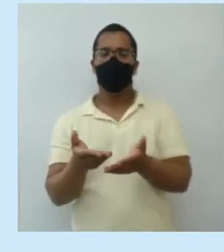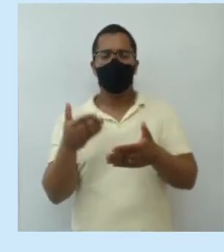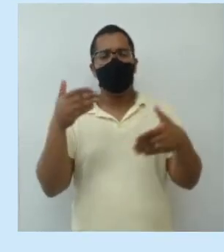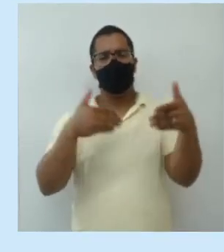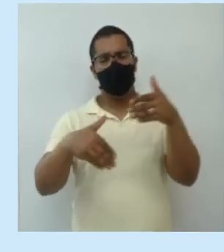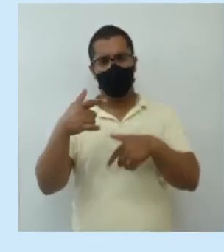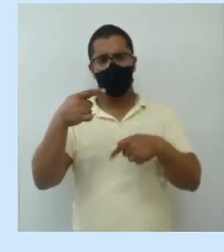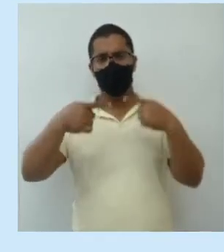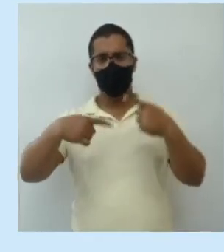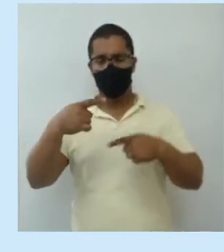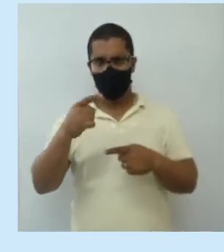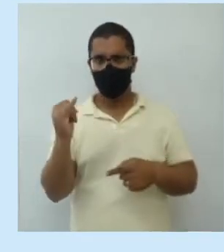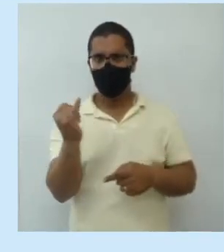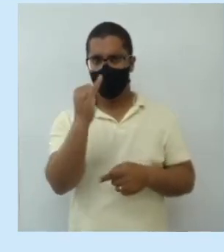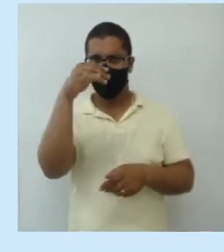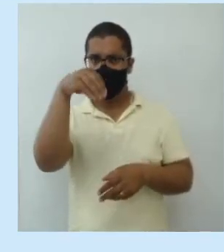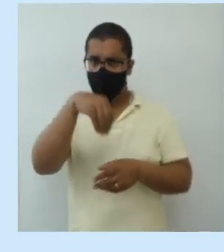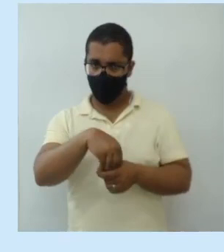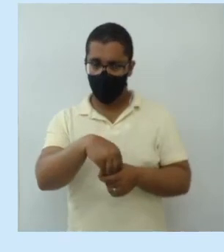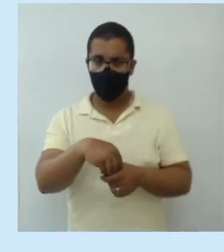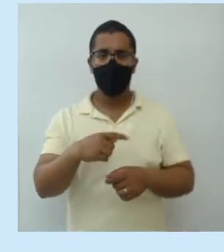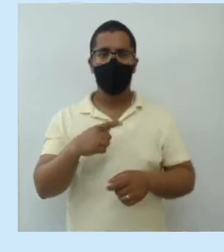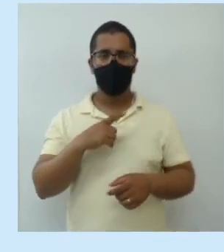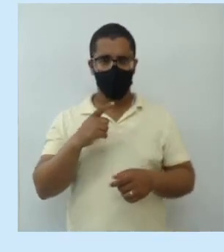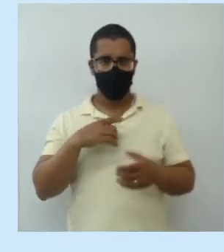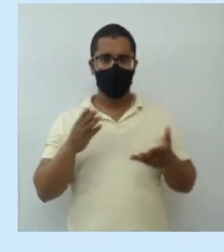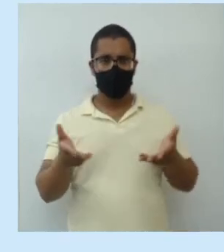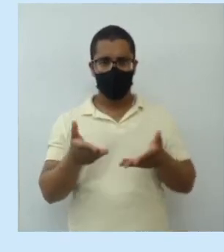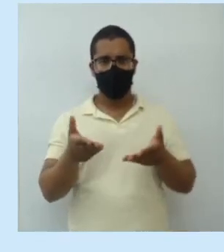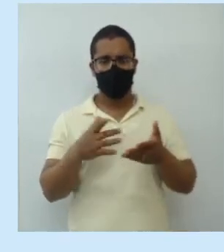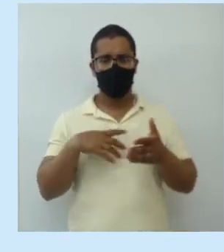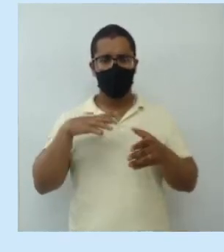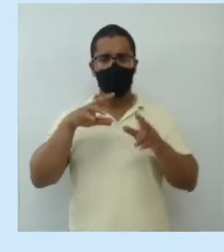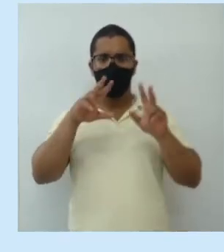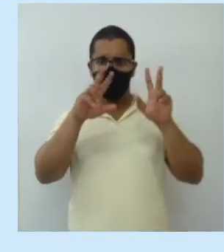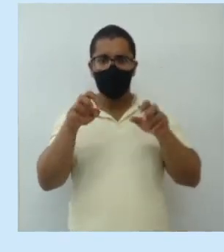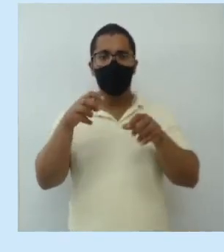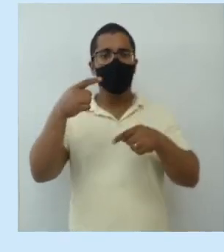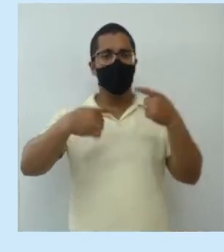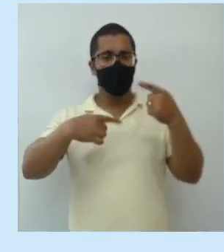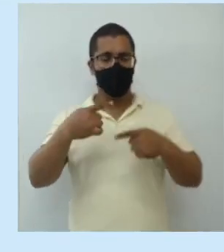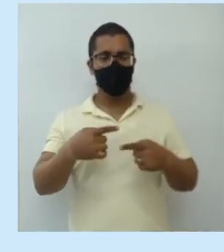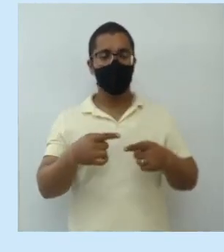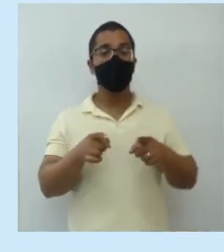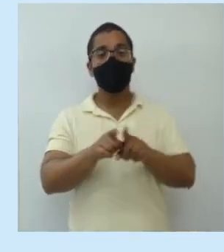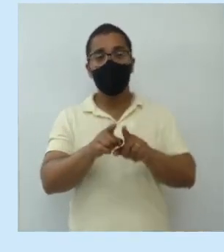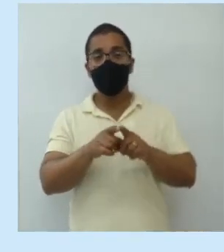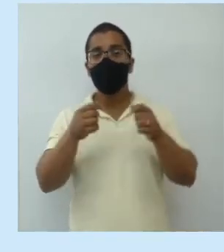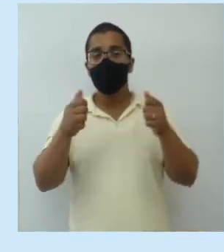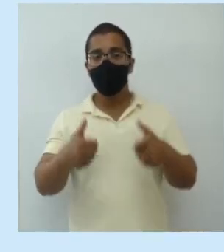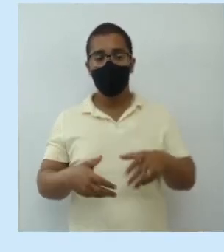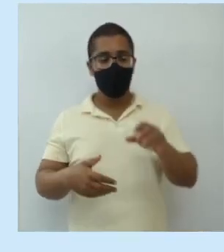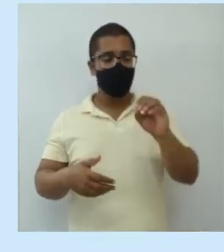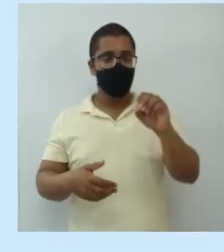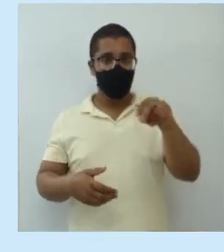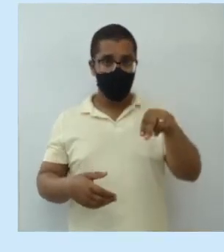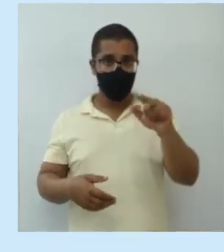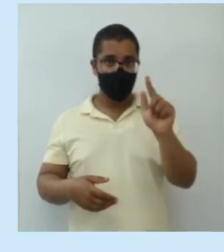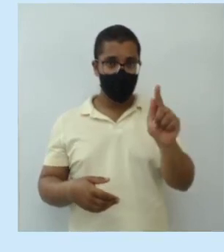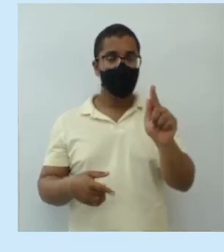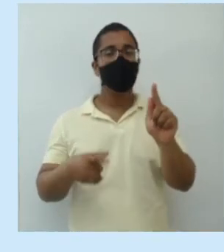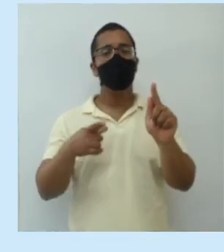participação política importante dentro do cenário contemporâneo. Certo? E as ONGs, como falei a vocês, né, as organizações